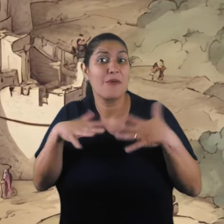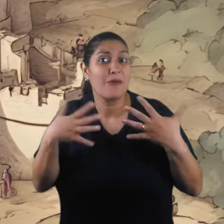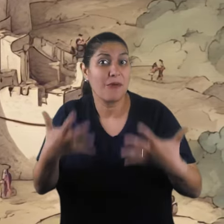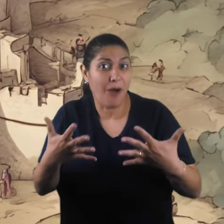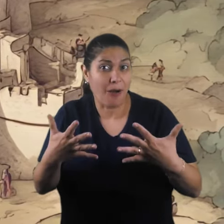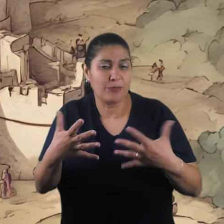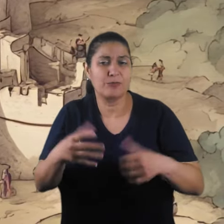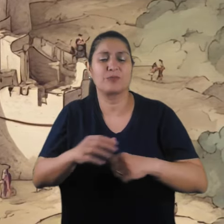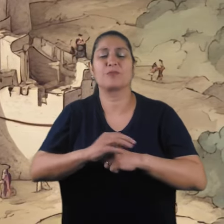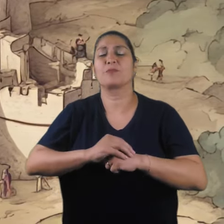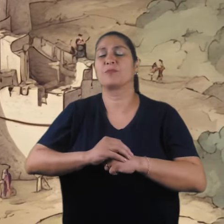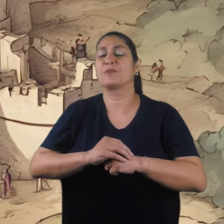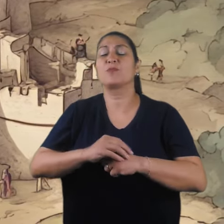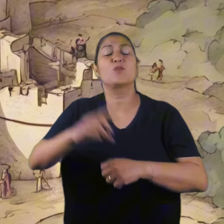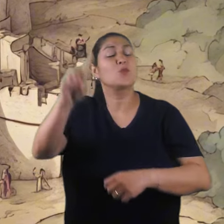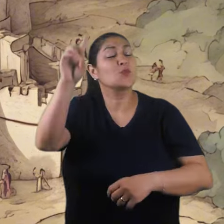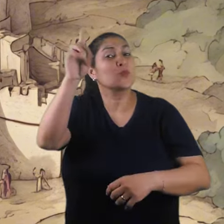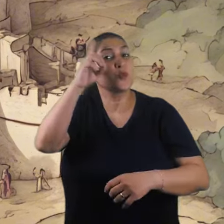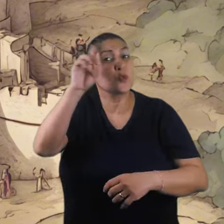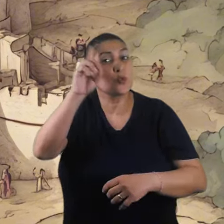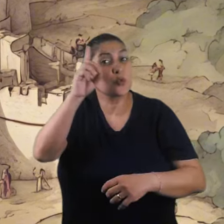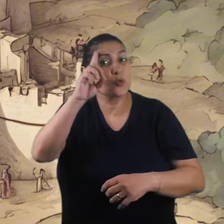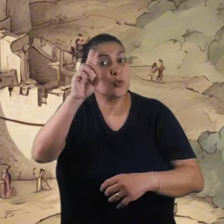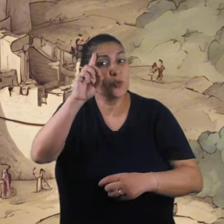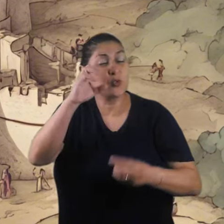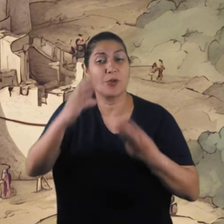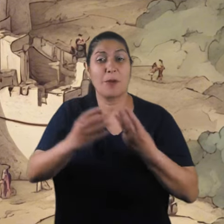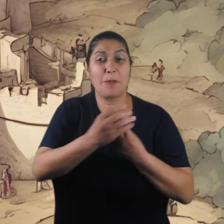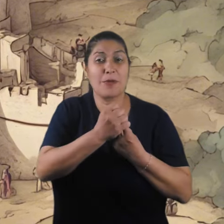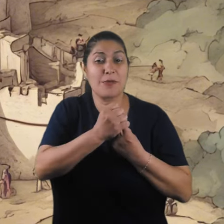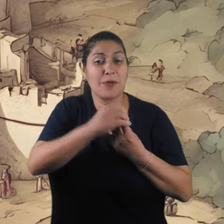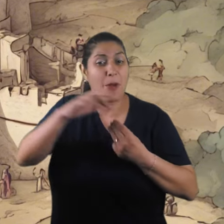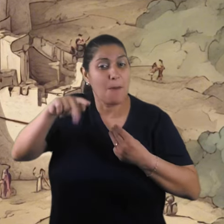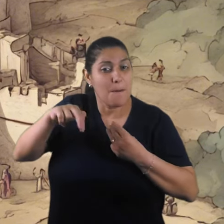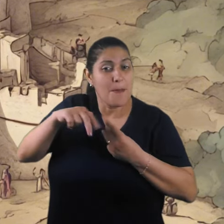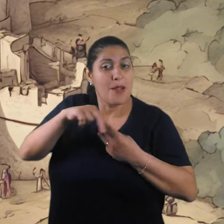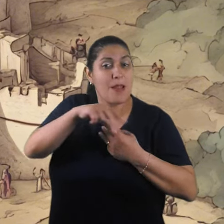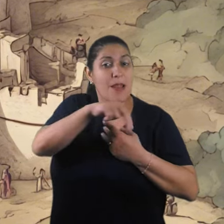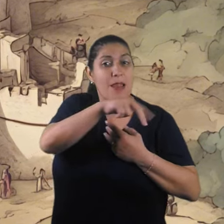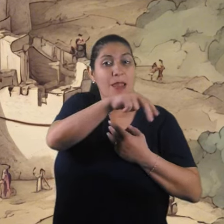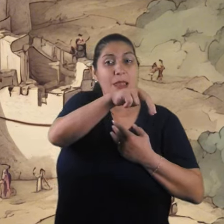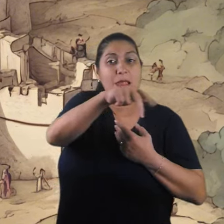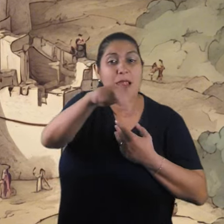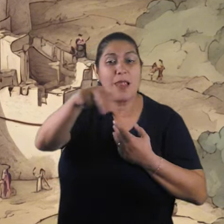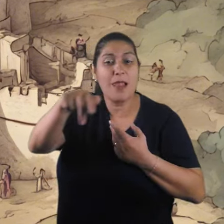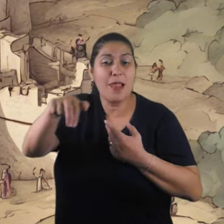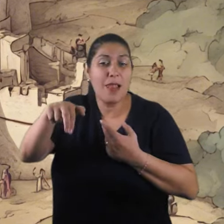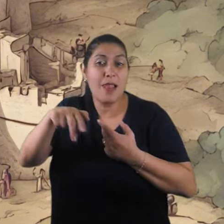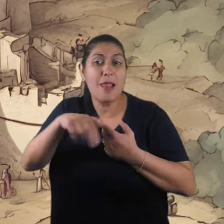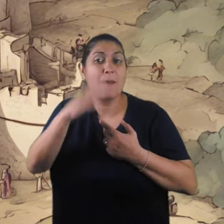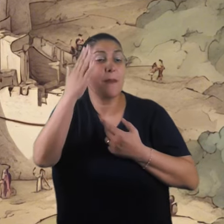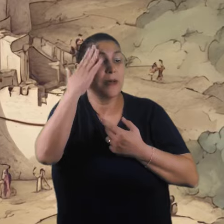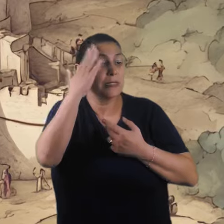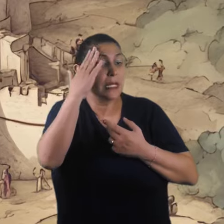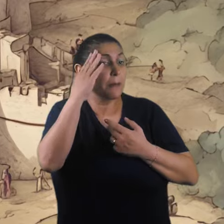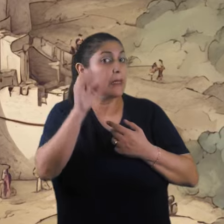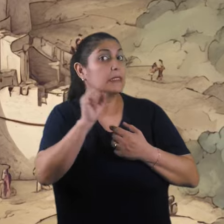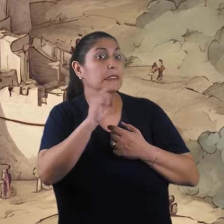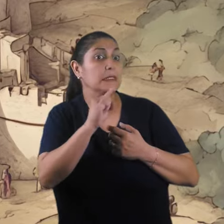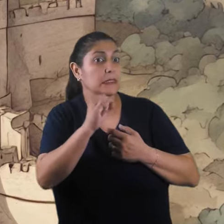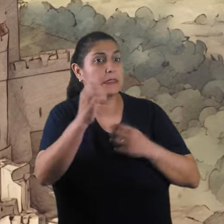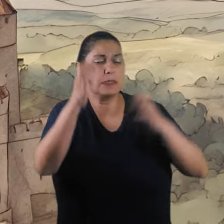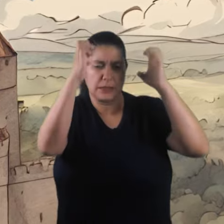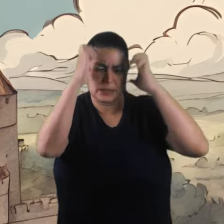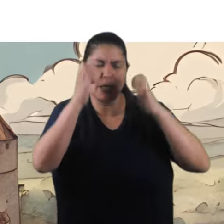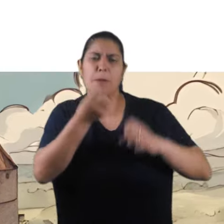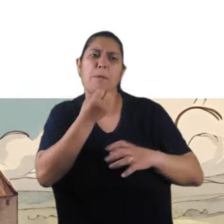E todos os dias Mardoqueu andava nos arredores do palácio para saber se Ester estava bem.